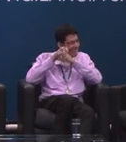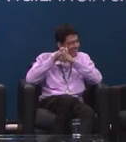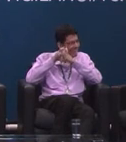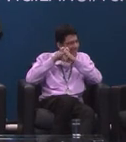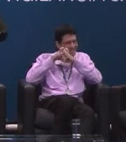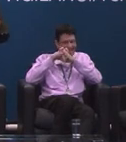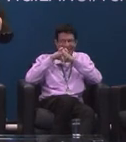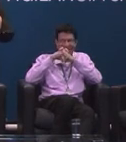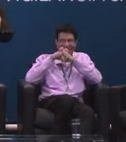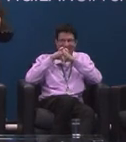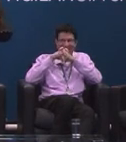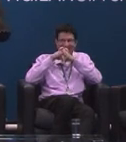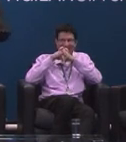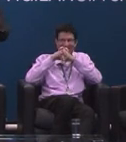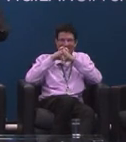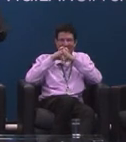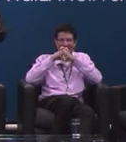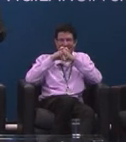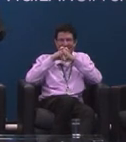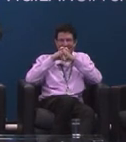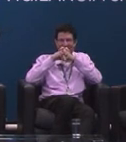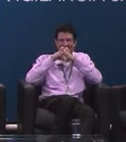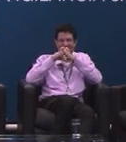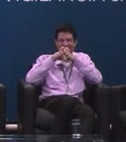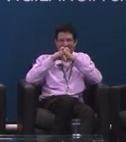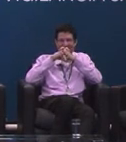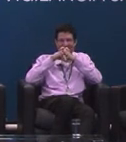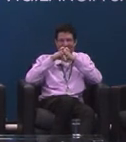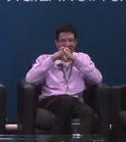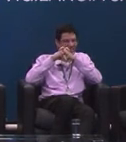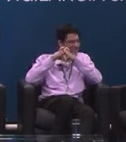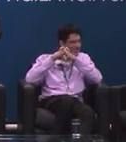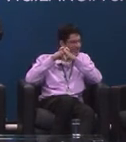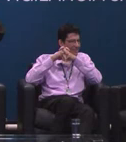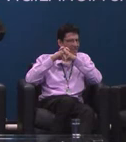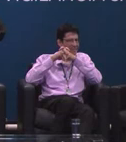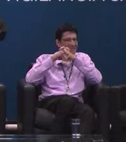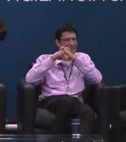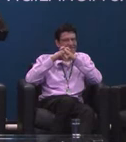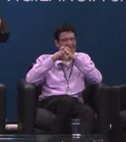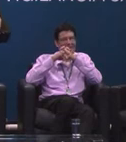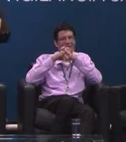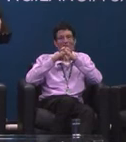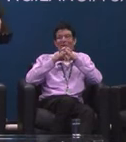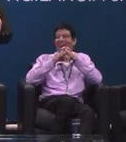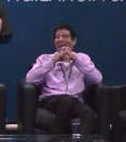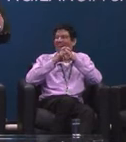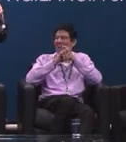E, além de tudo, gente, depende do amor. Né, Renata?